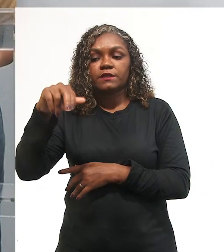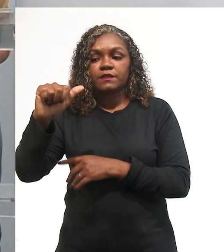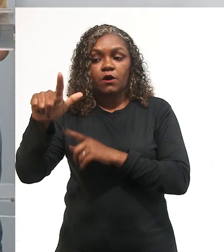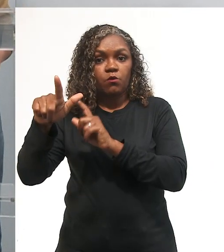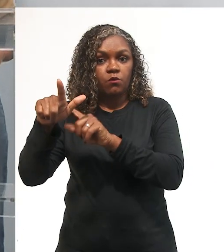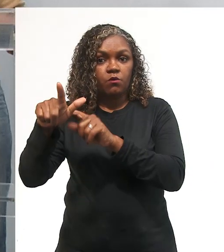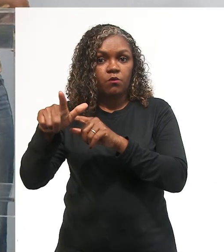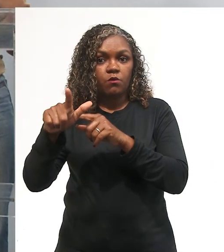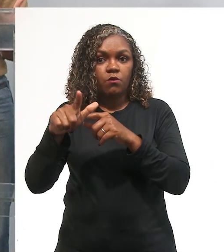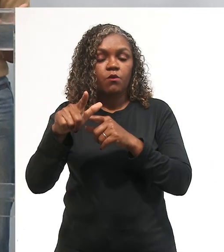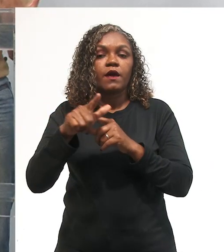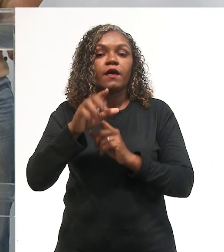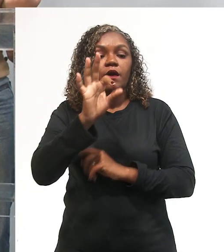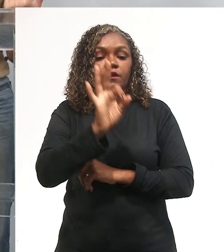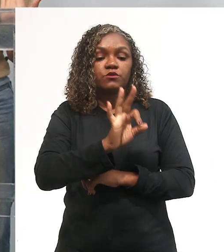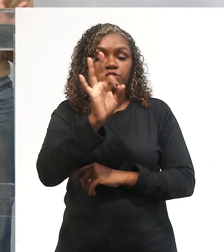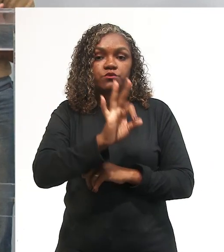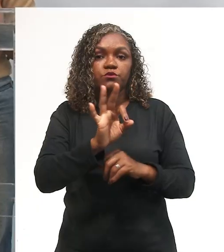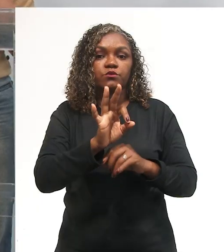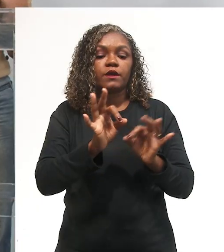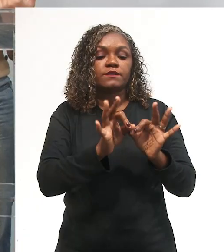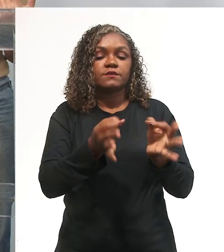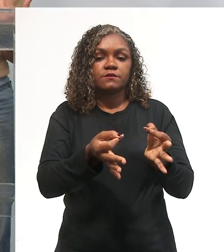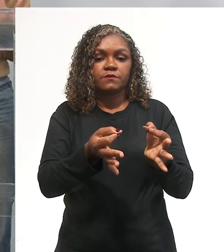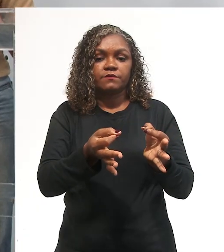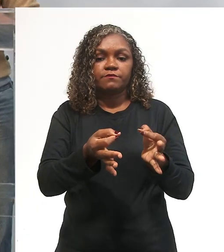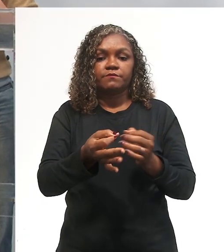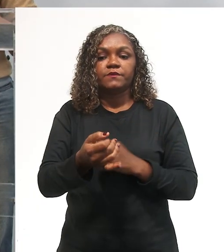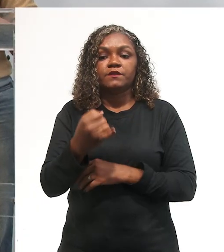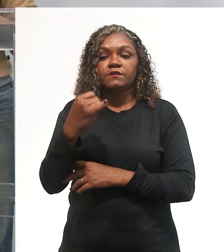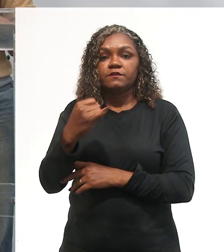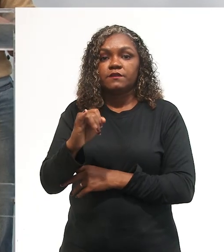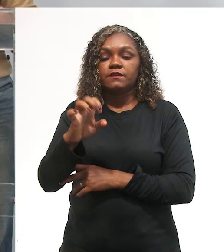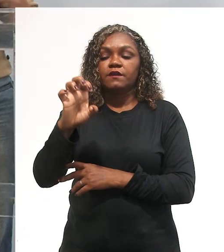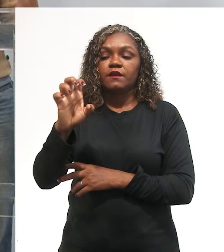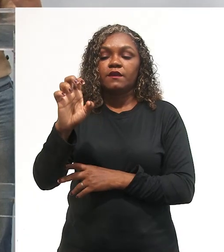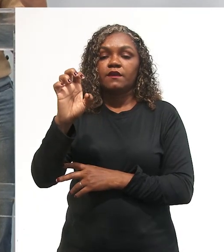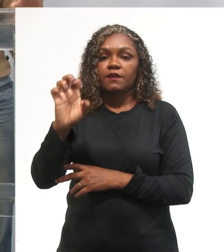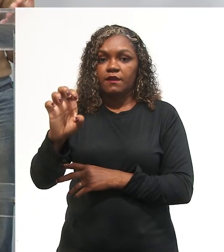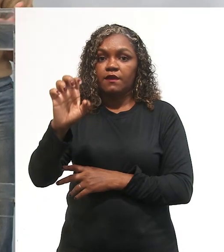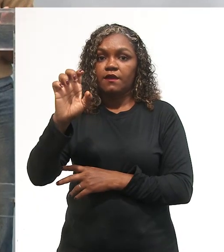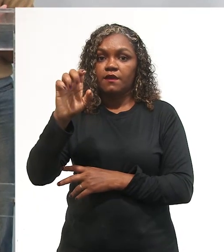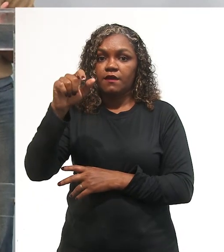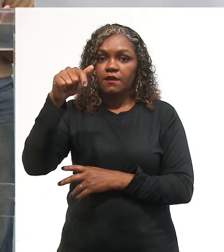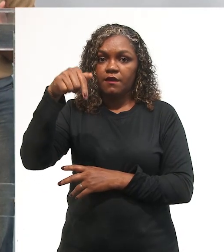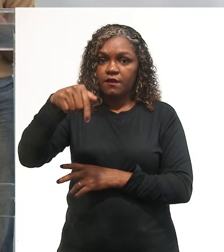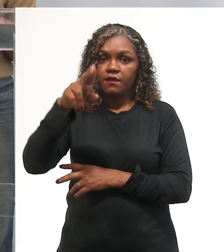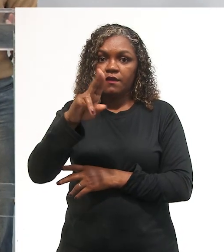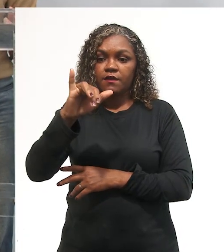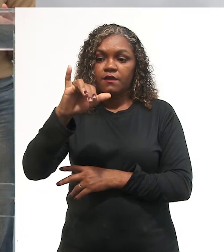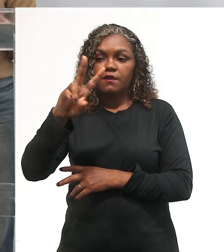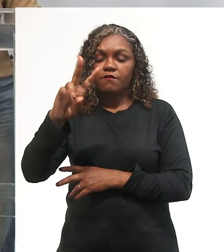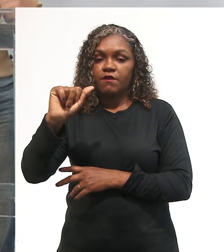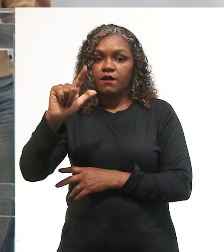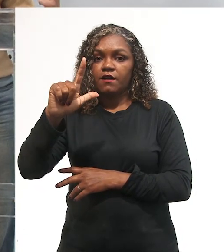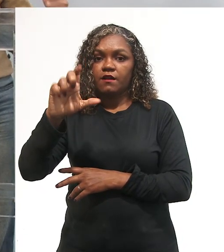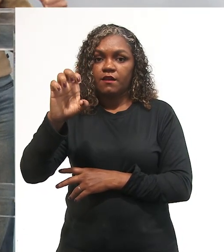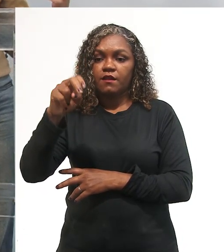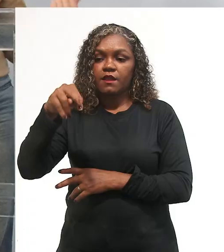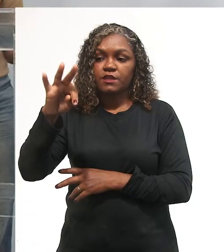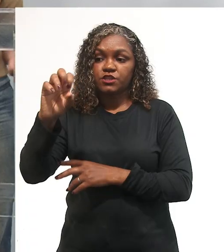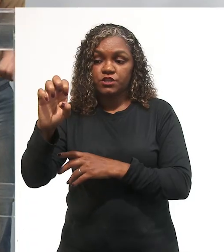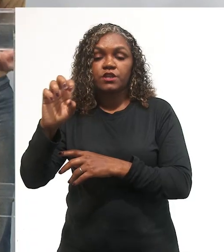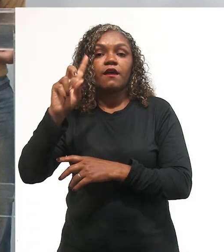né? Como a gente viu nas outras aulas, na aula anterior, de juros compostos, eu falei para vocês que a gente teria que